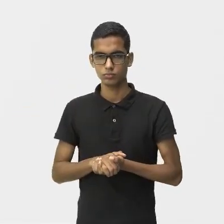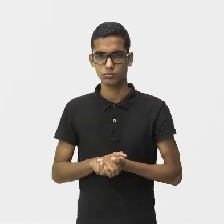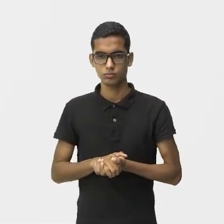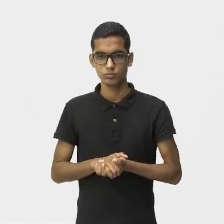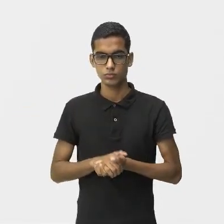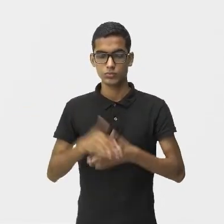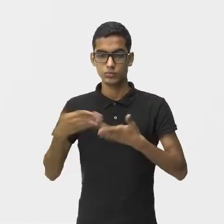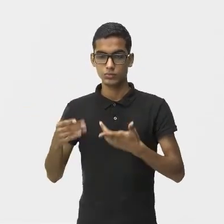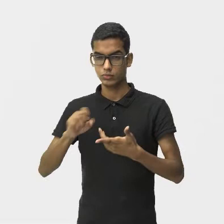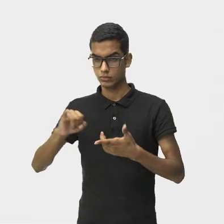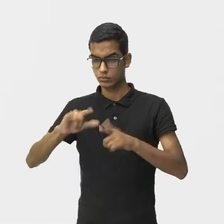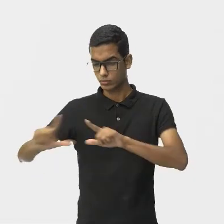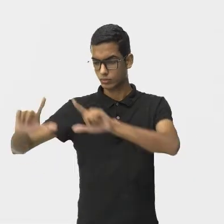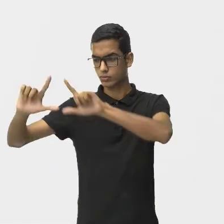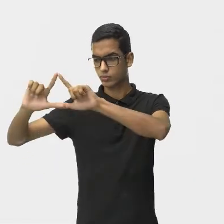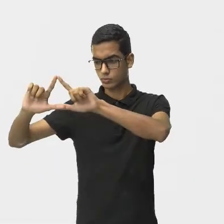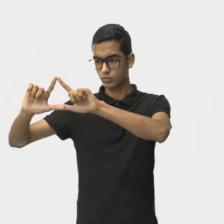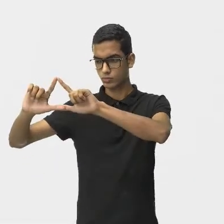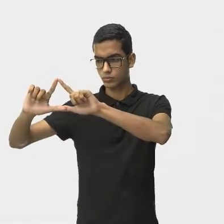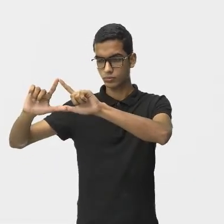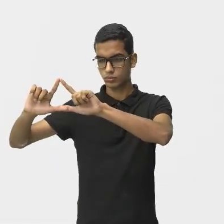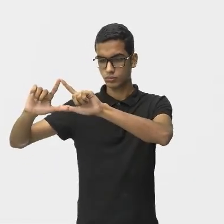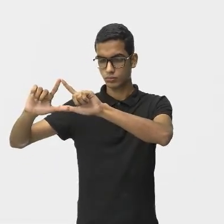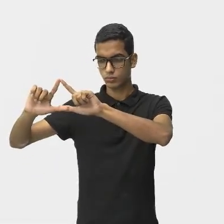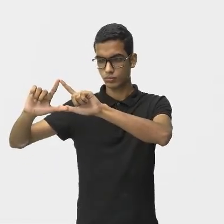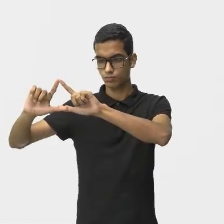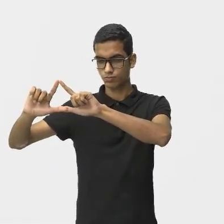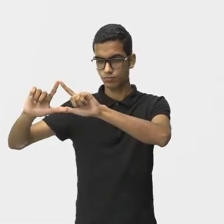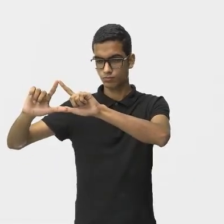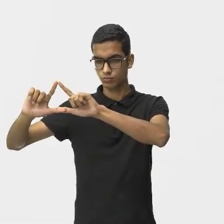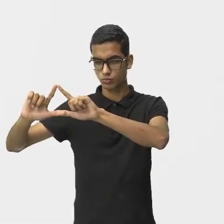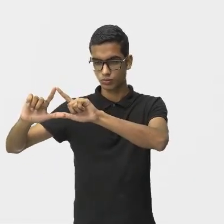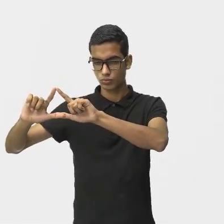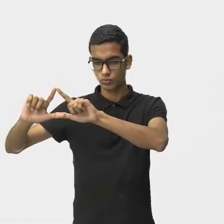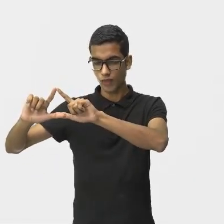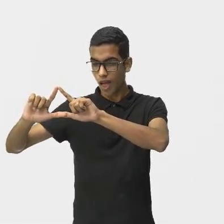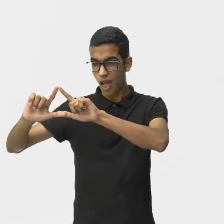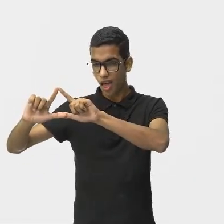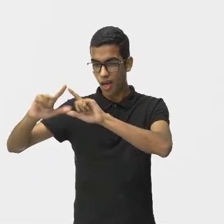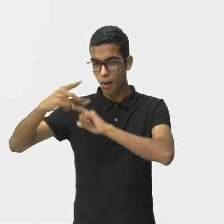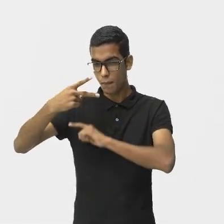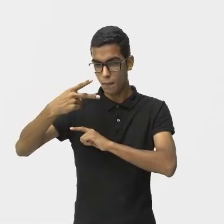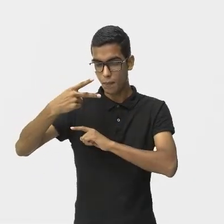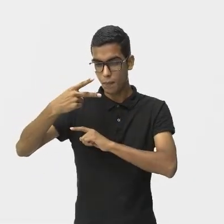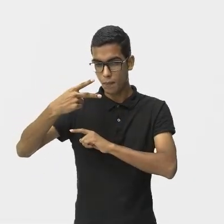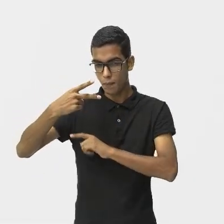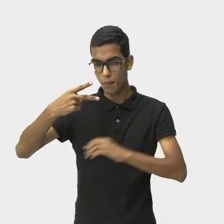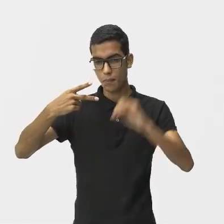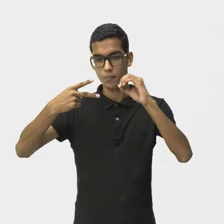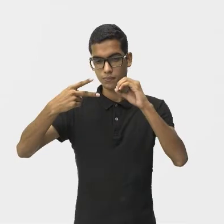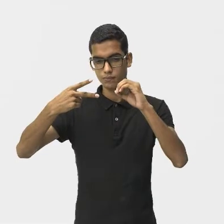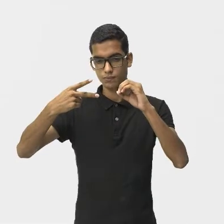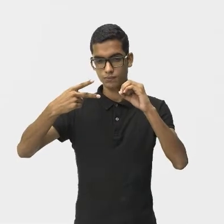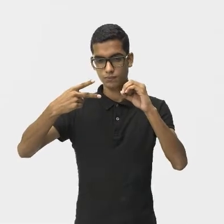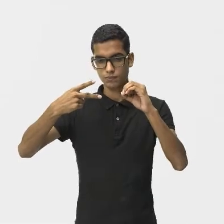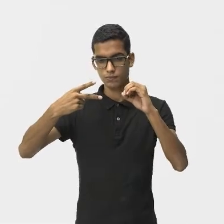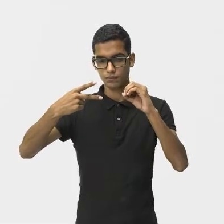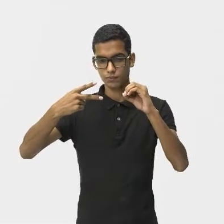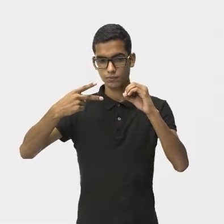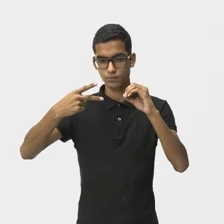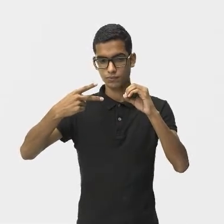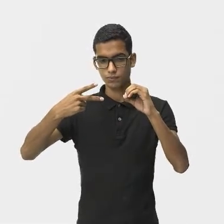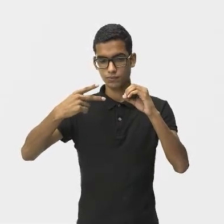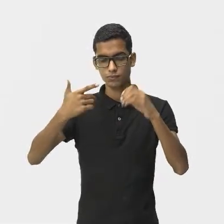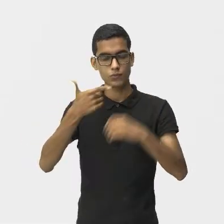conseguir determinar os valores para x1 e x2, tá? Pelo simples motivo,